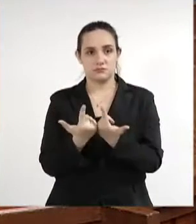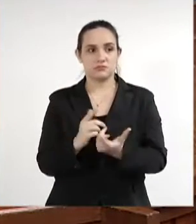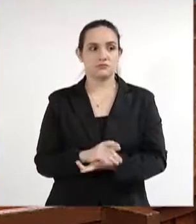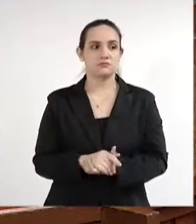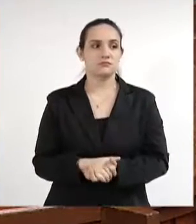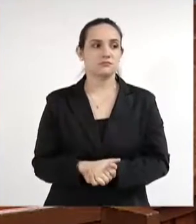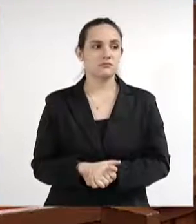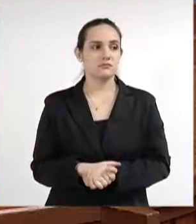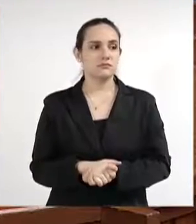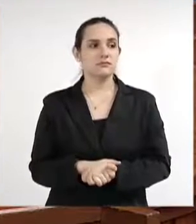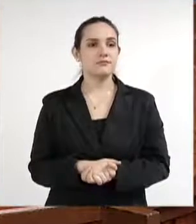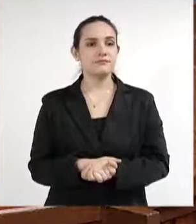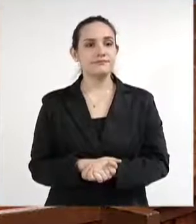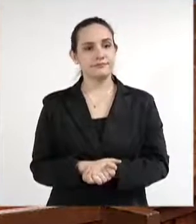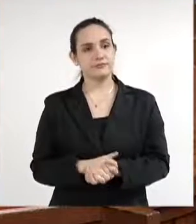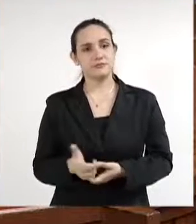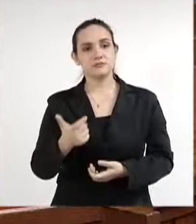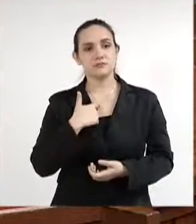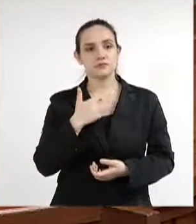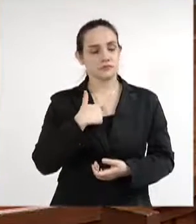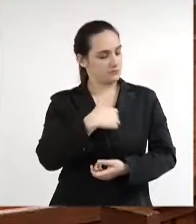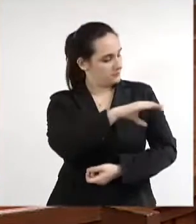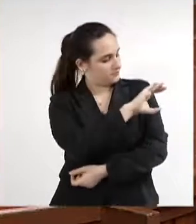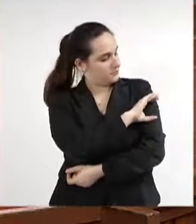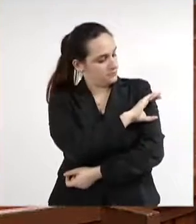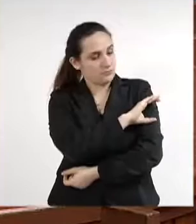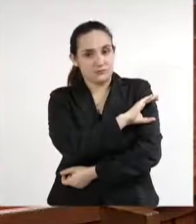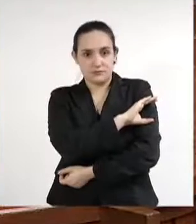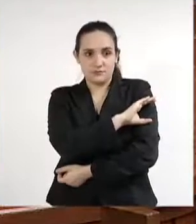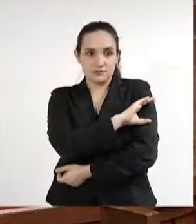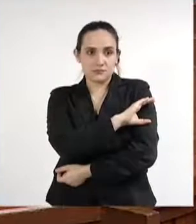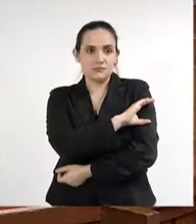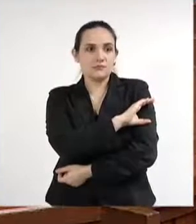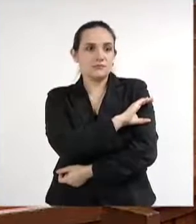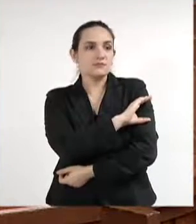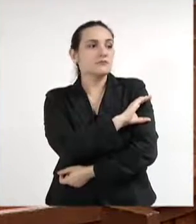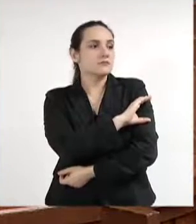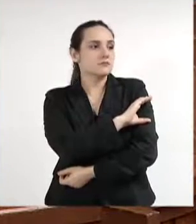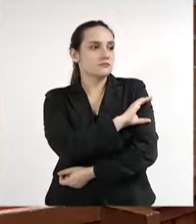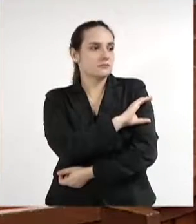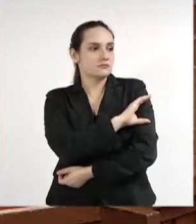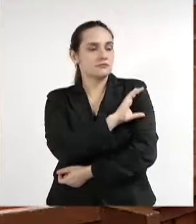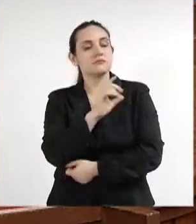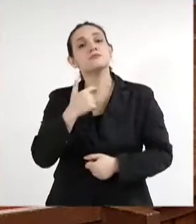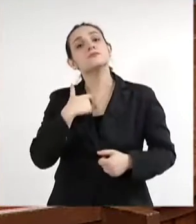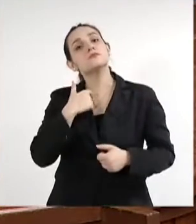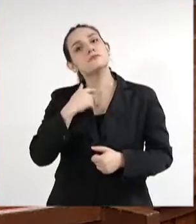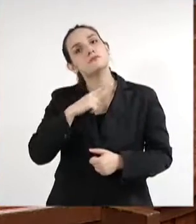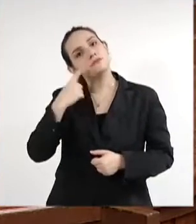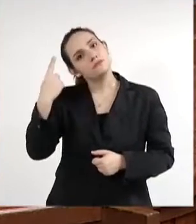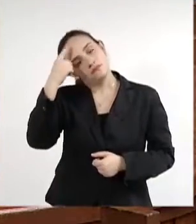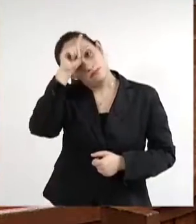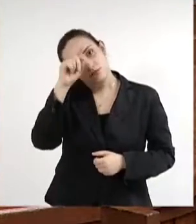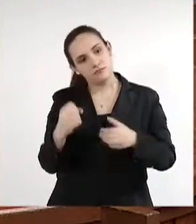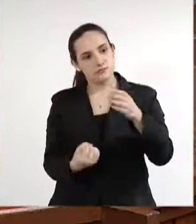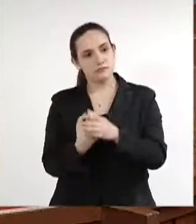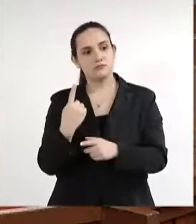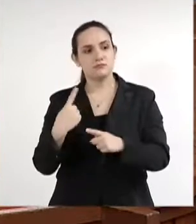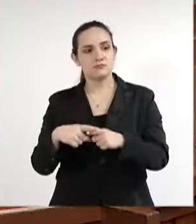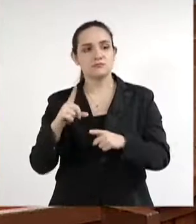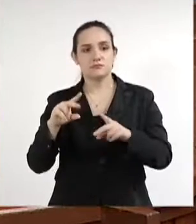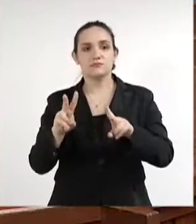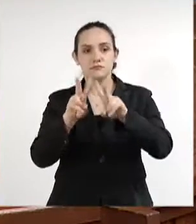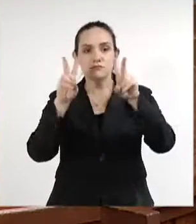eu coordeno e tive a ideia de criar, porque acho que é um assunto